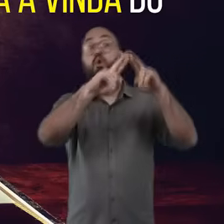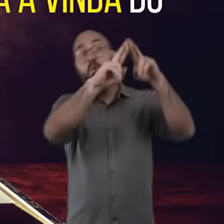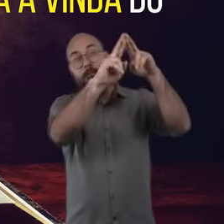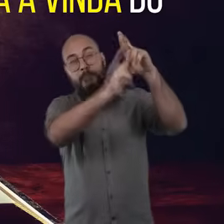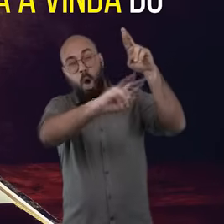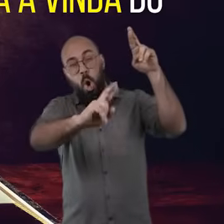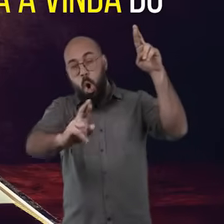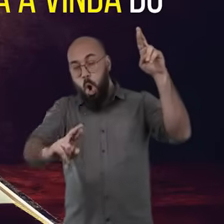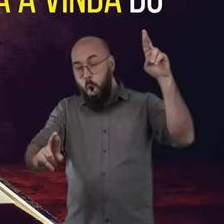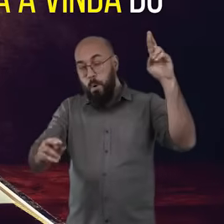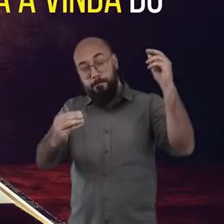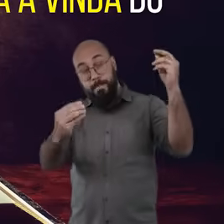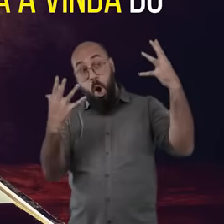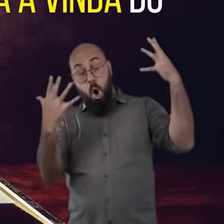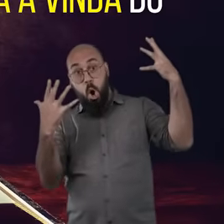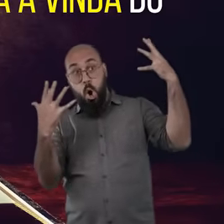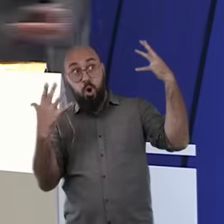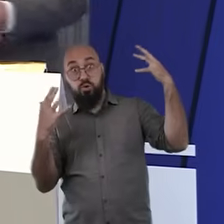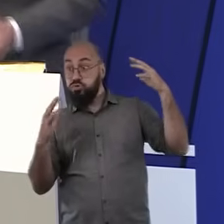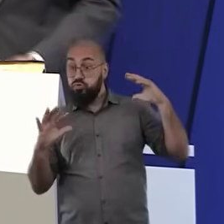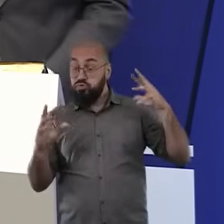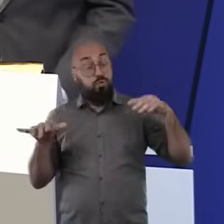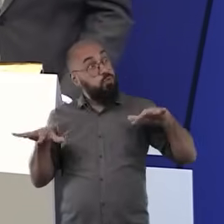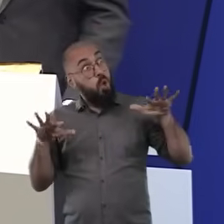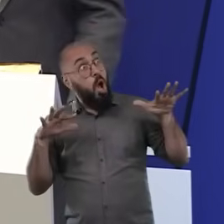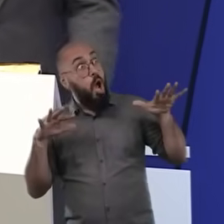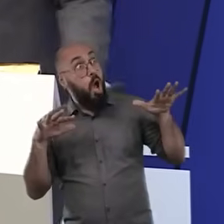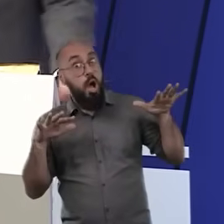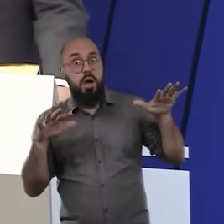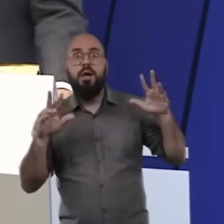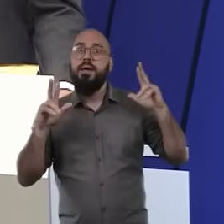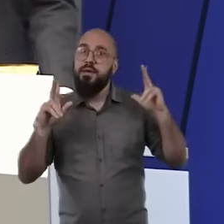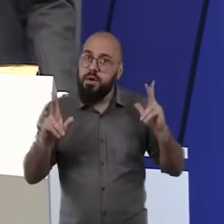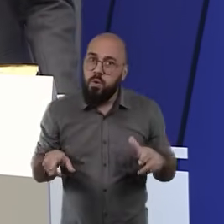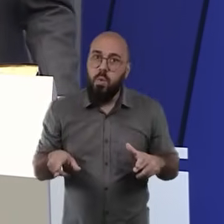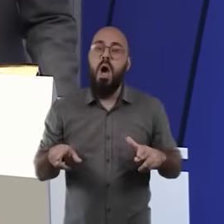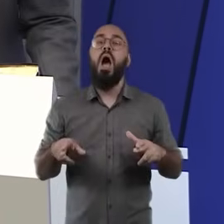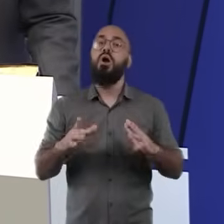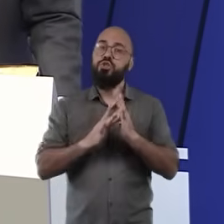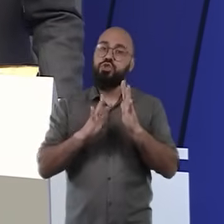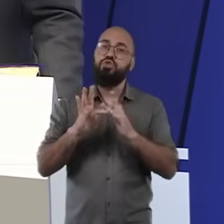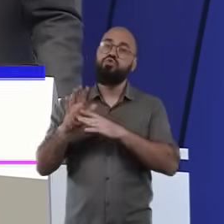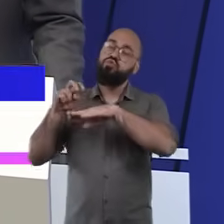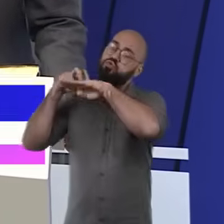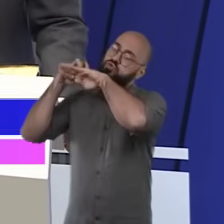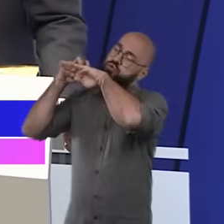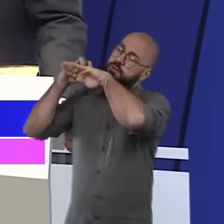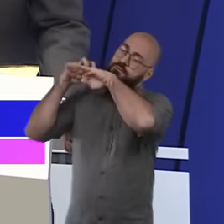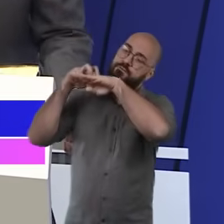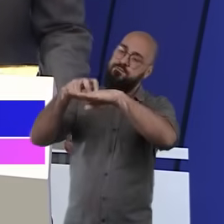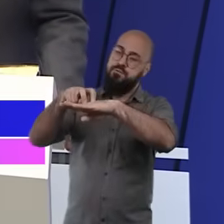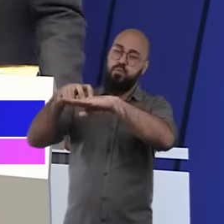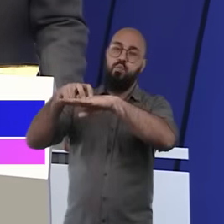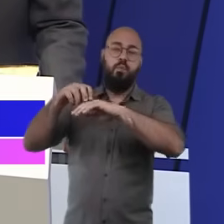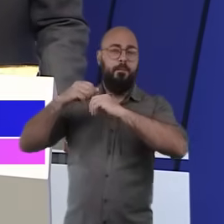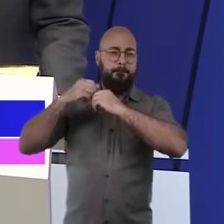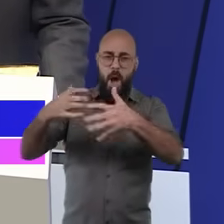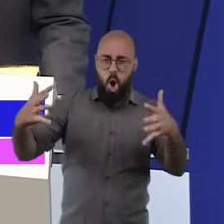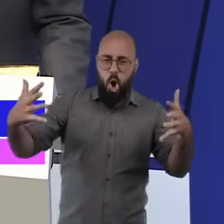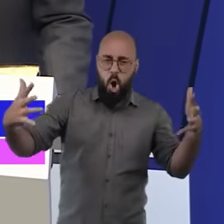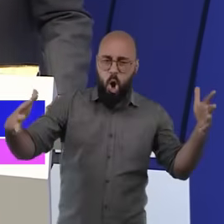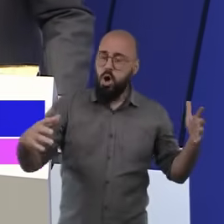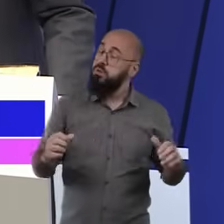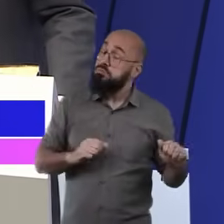do Filho do Homem. Todos nós veremos, todos nós perceberemos o retorno de Cristo